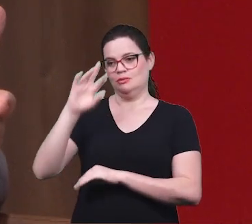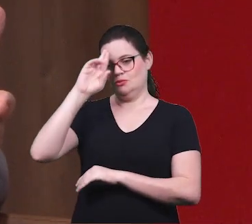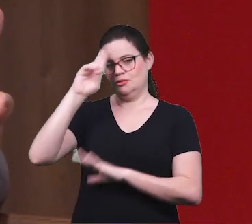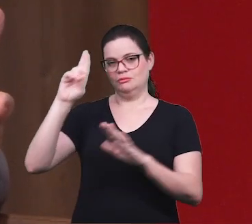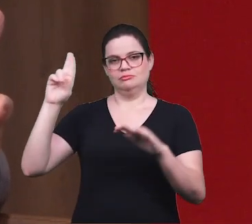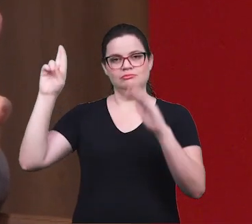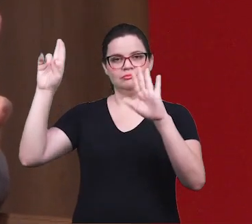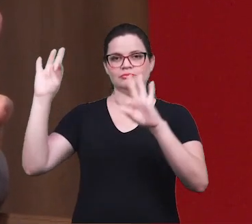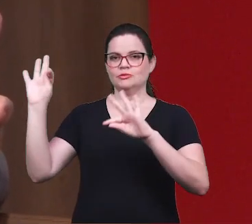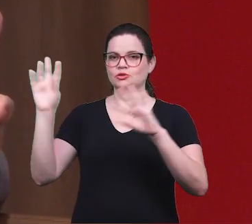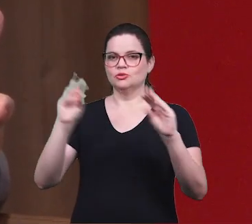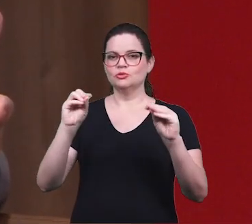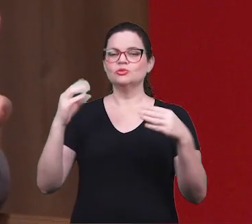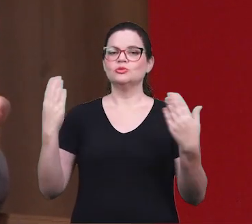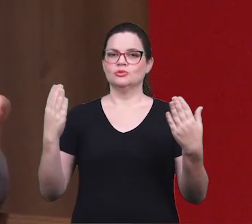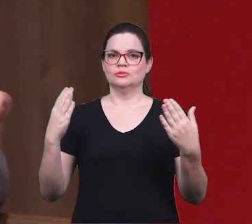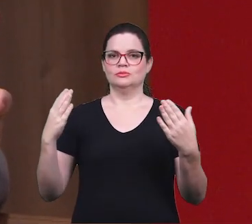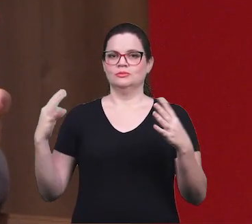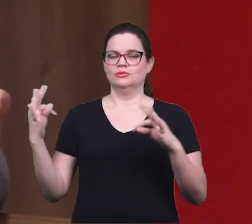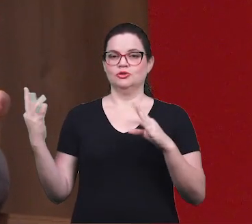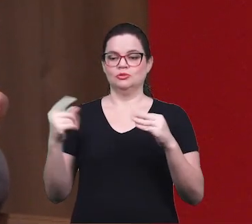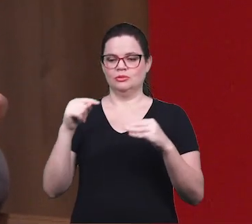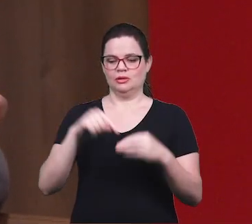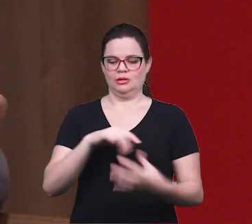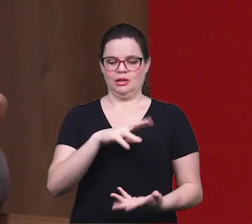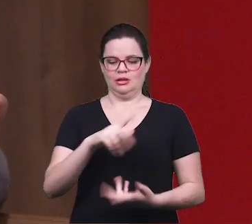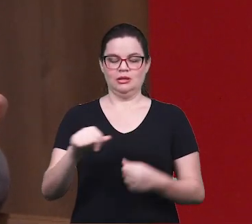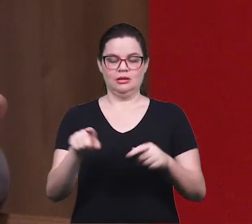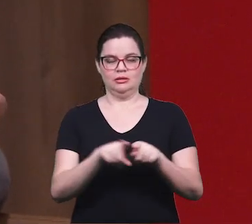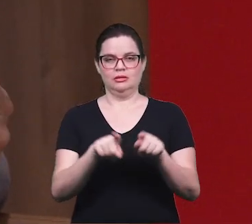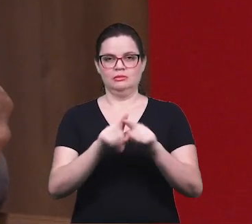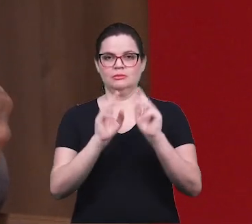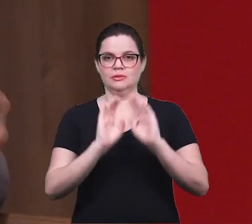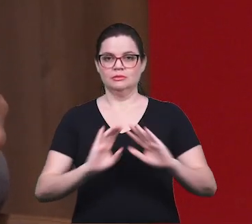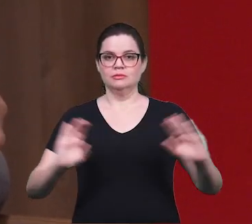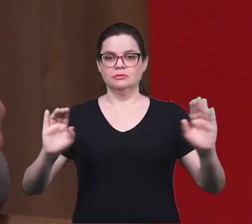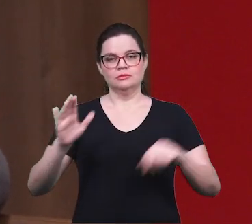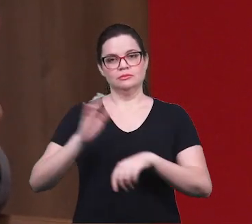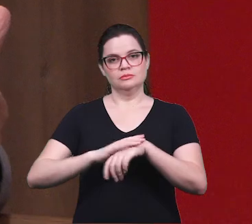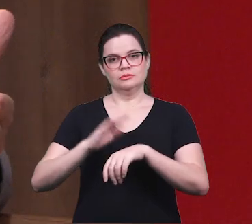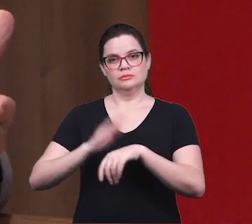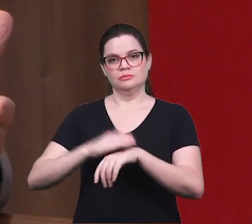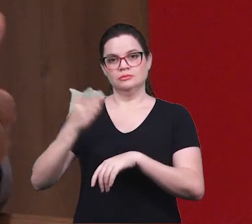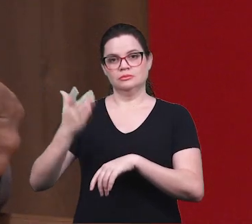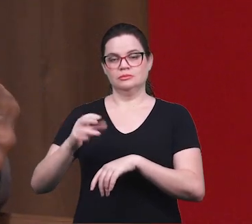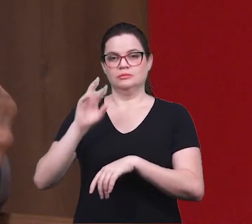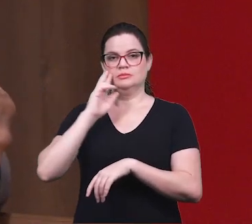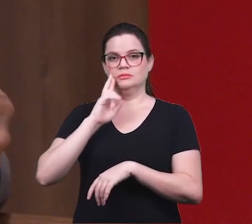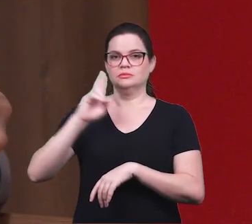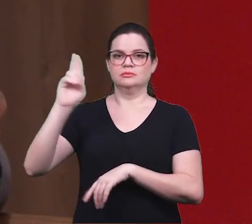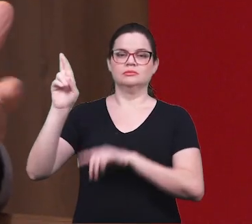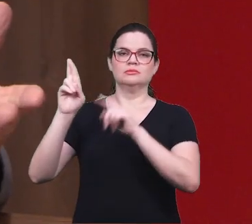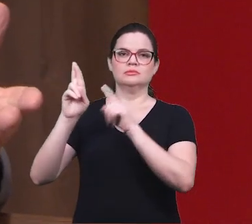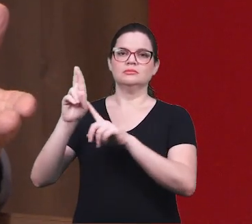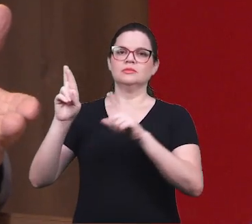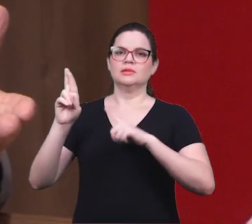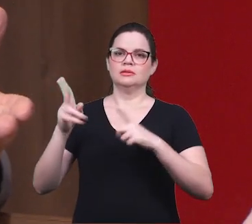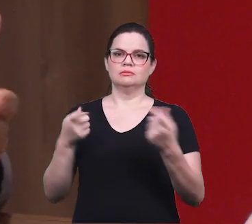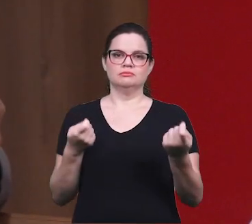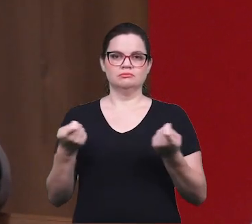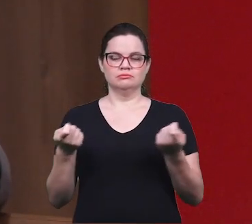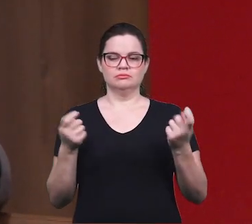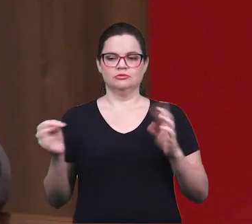todas as coisas no céu e na terra. E é Ele que tem o